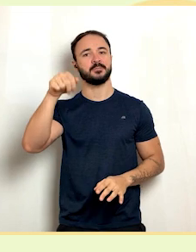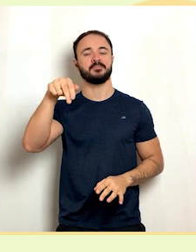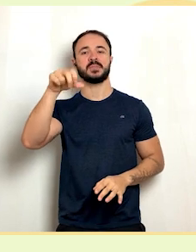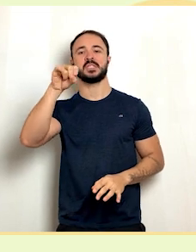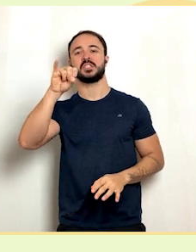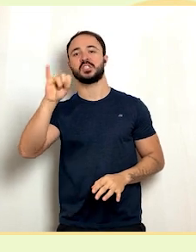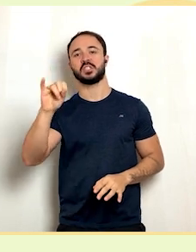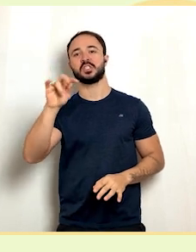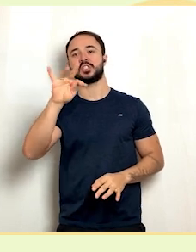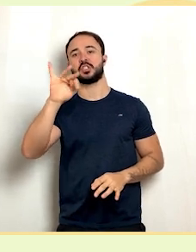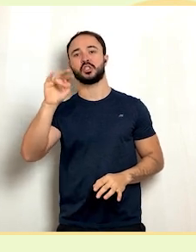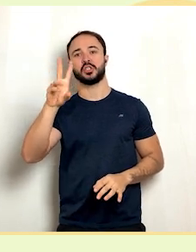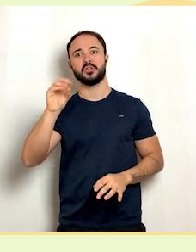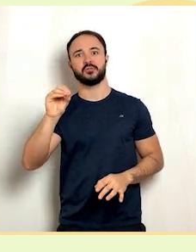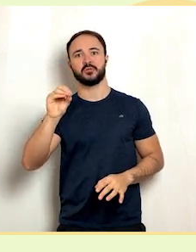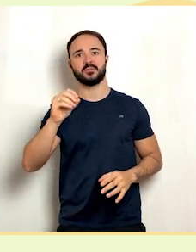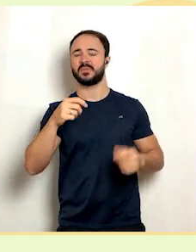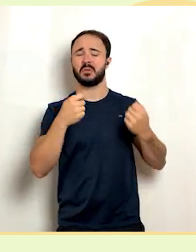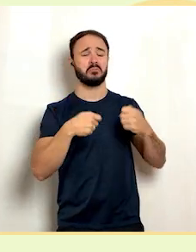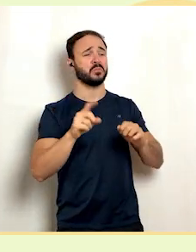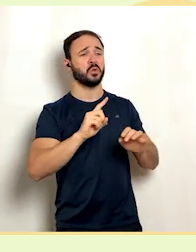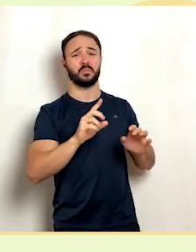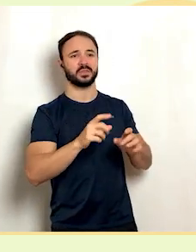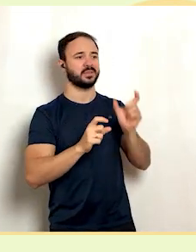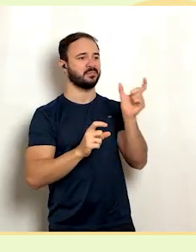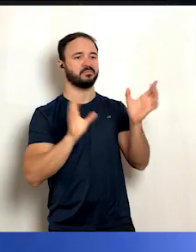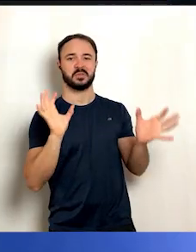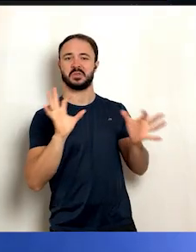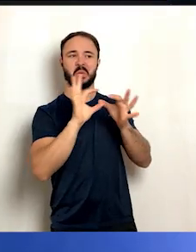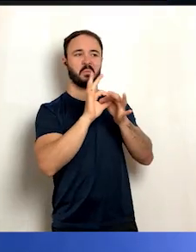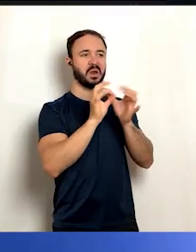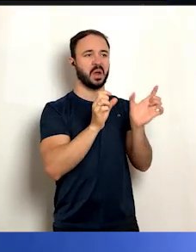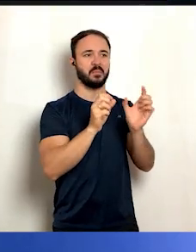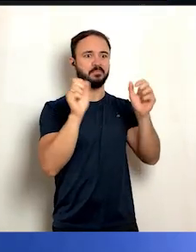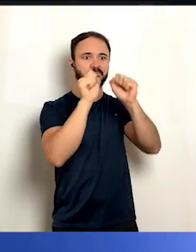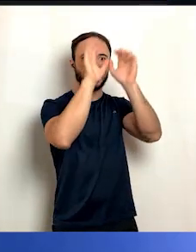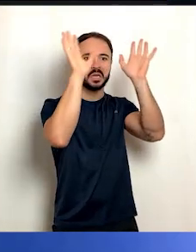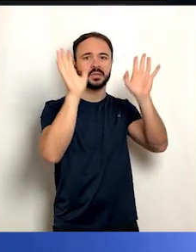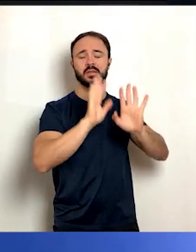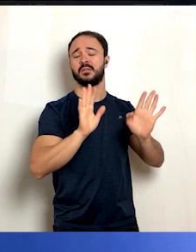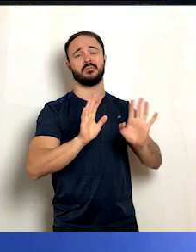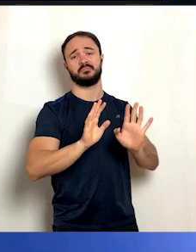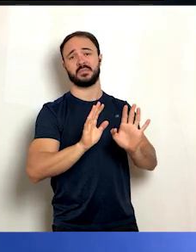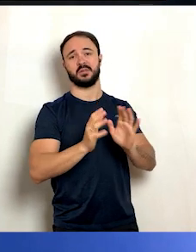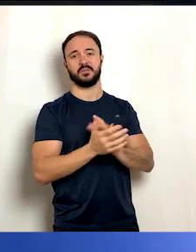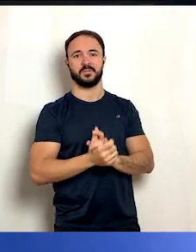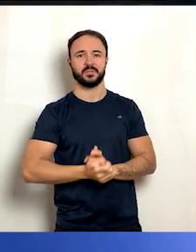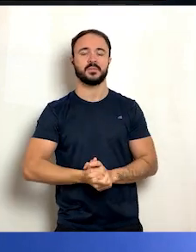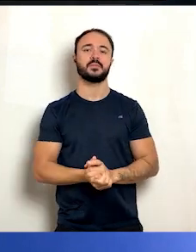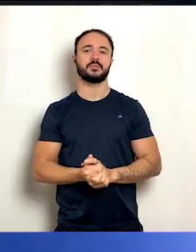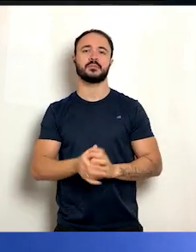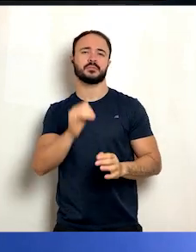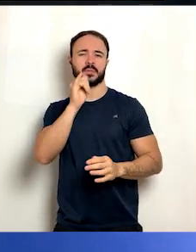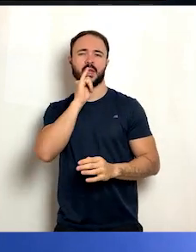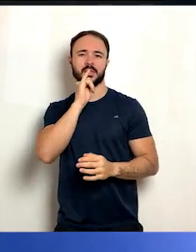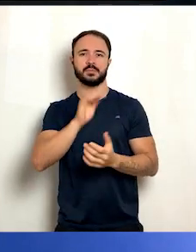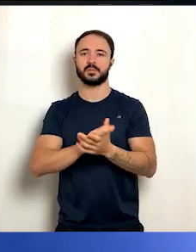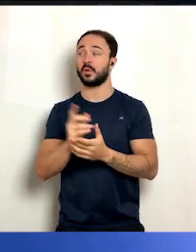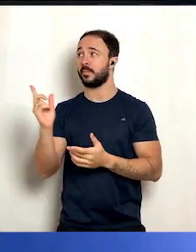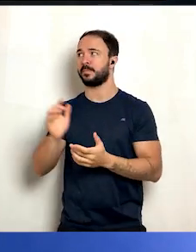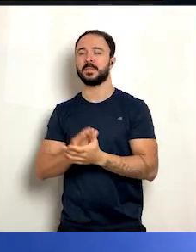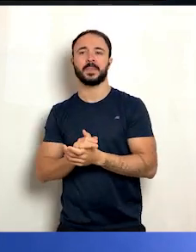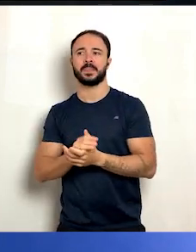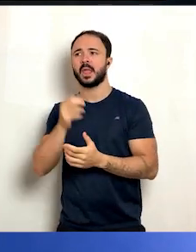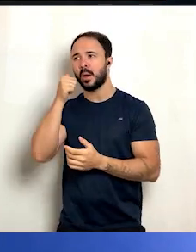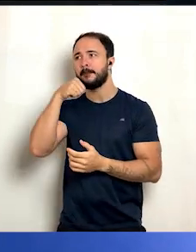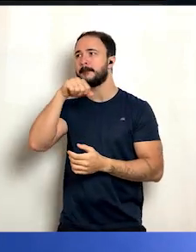pois eles transmitem a informação necessária para fazer sentido. Vamos observar estes exemplos. Mãe,